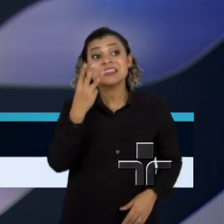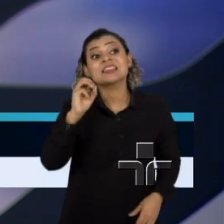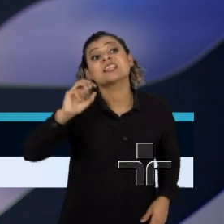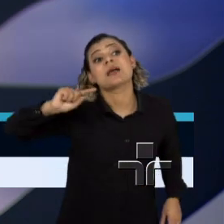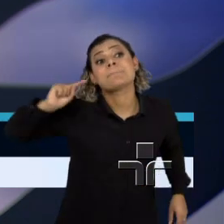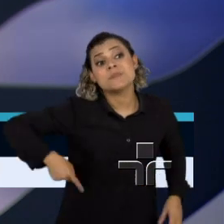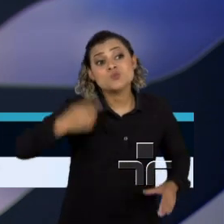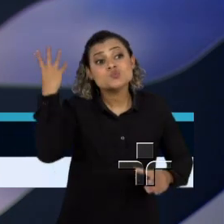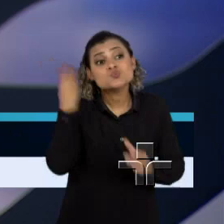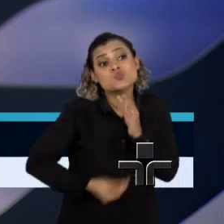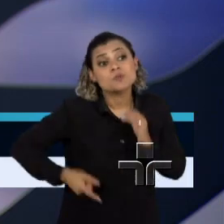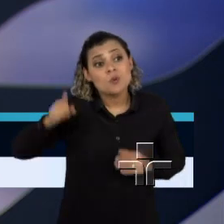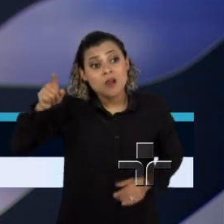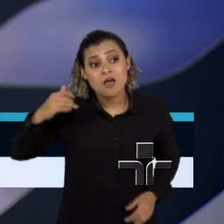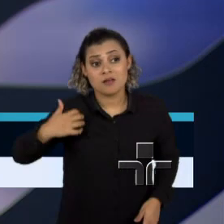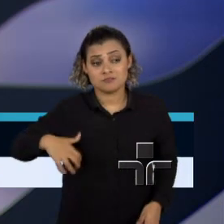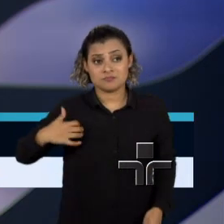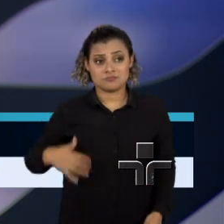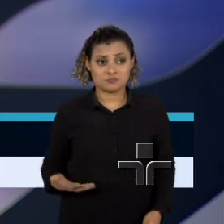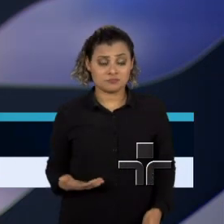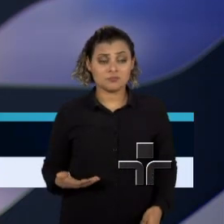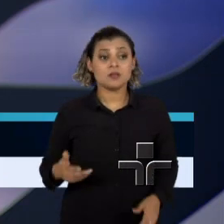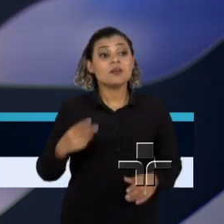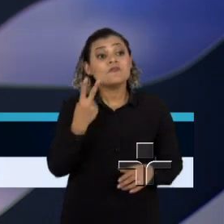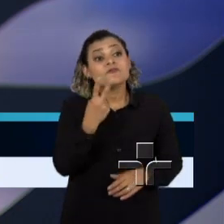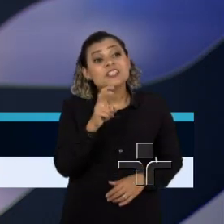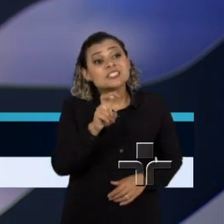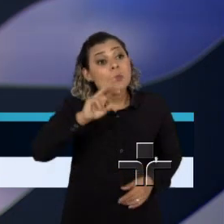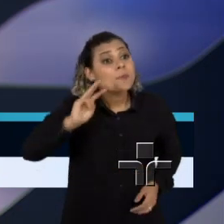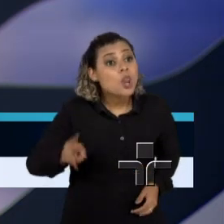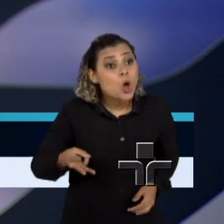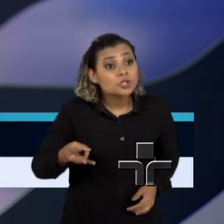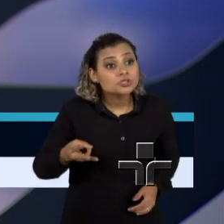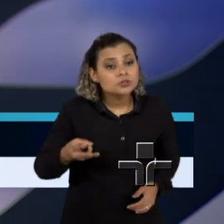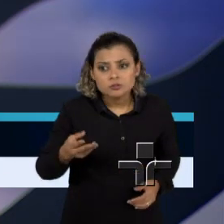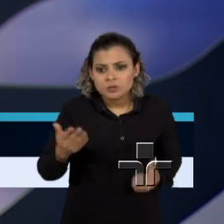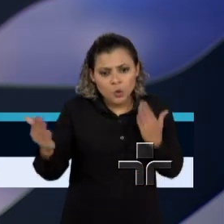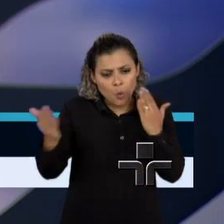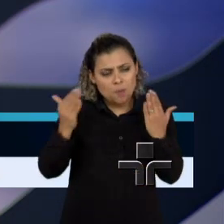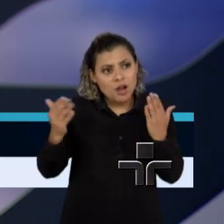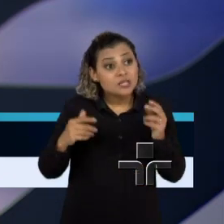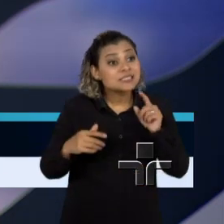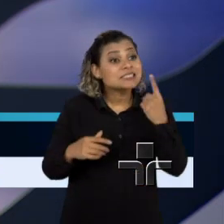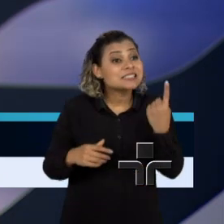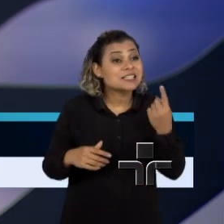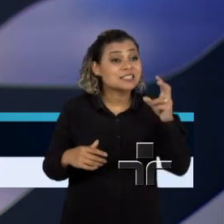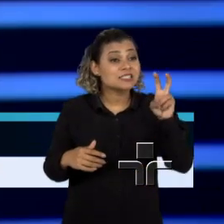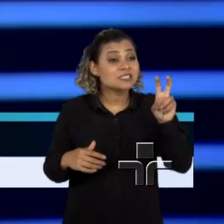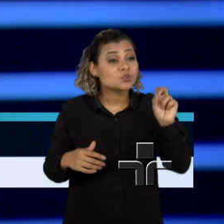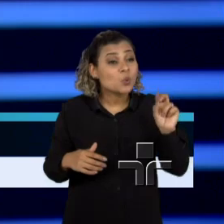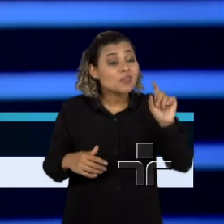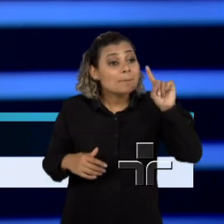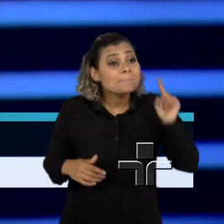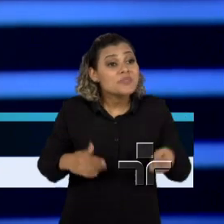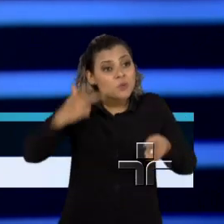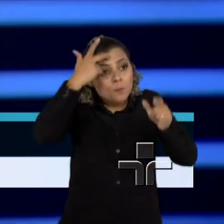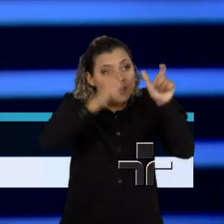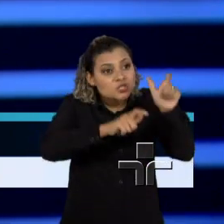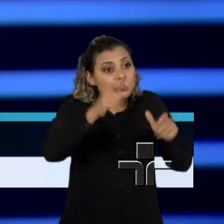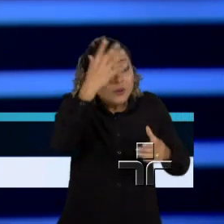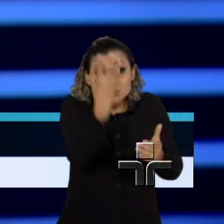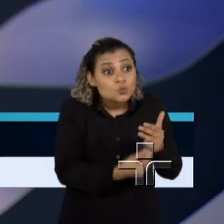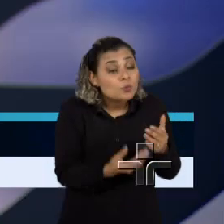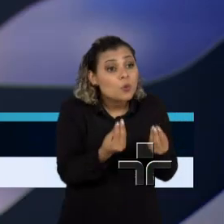ditadura argentina, uma população de 25 milhões. Isso seria equivalente no Brasil, 150 mil pessoas desaparecidas no